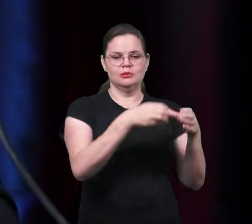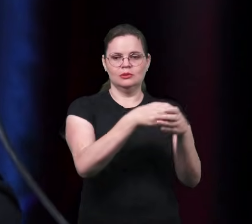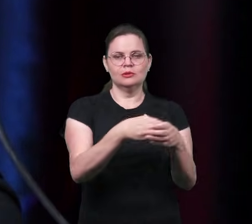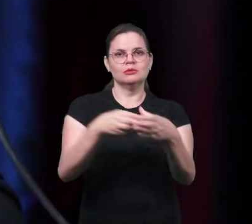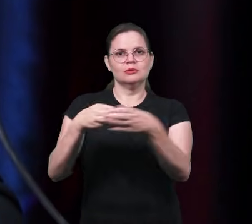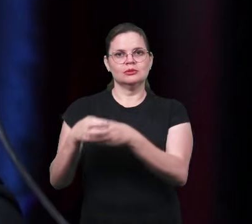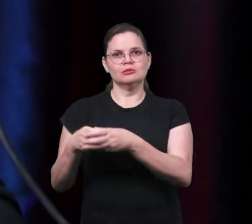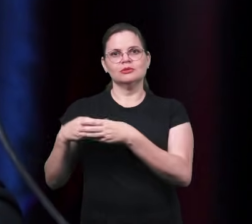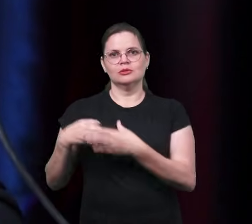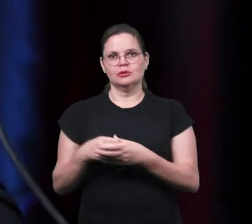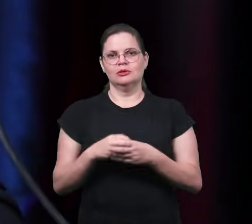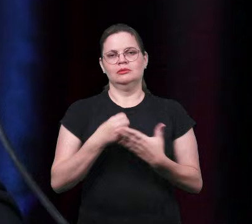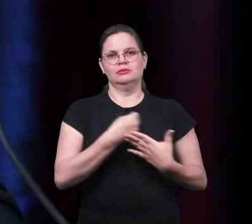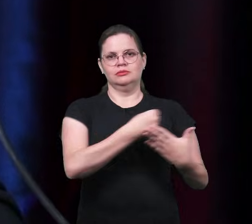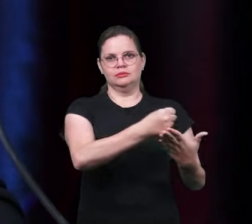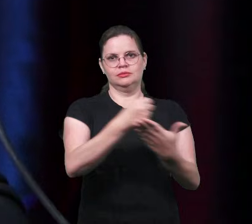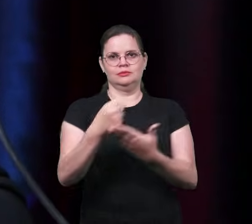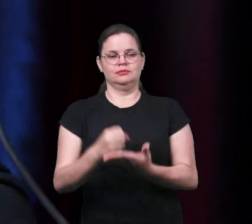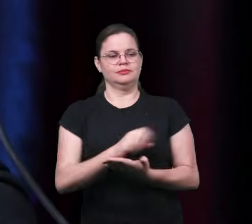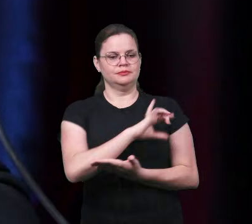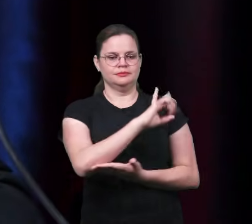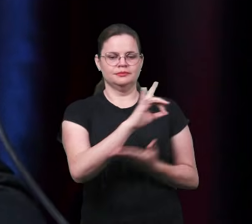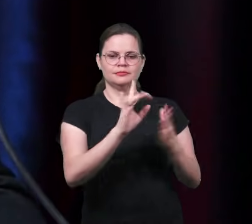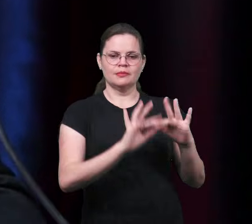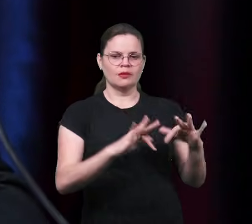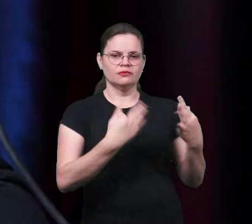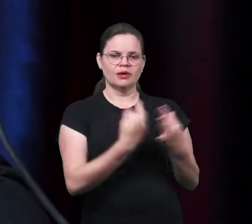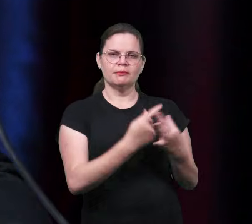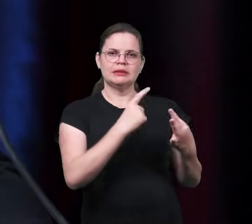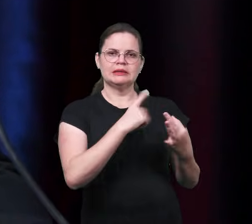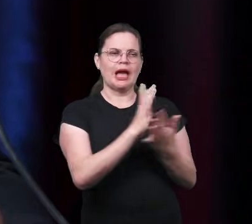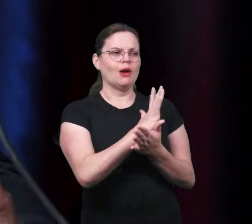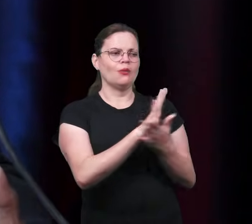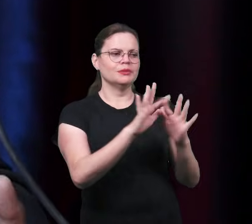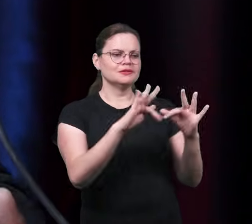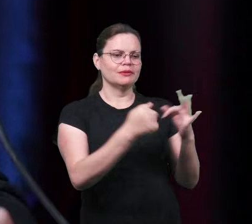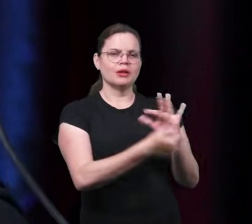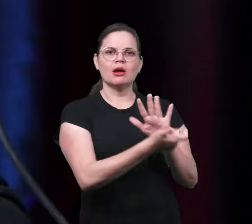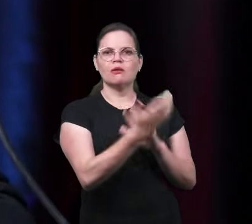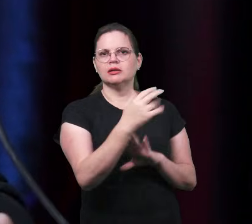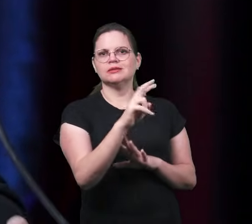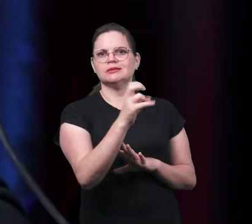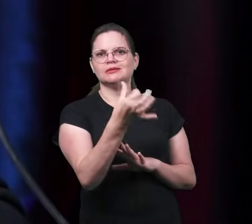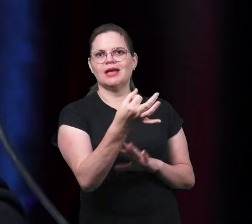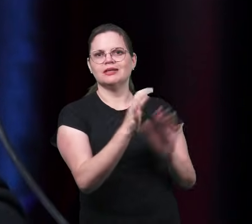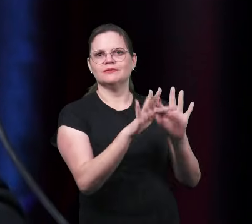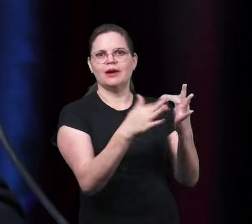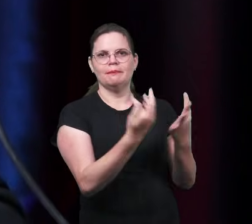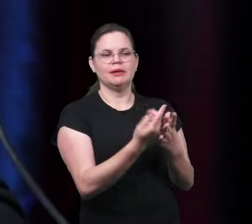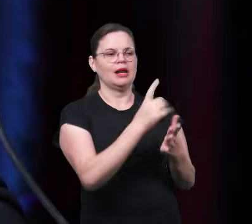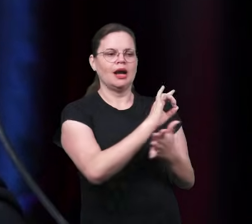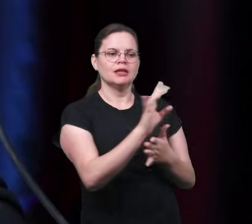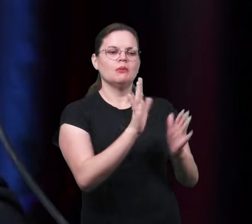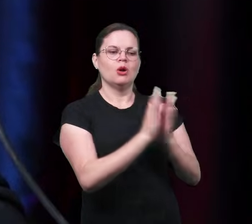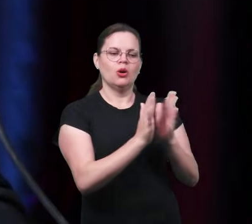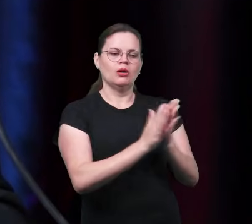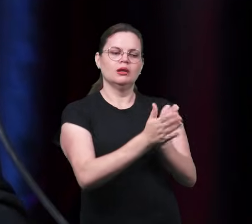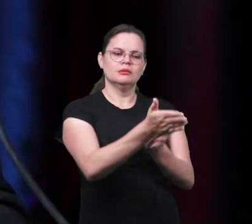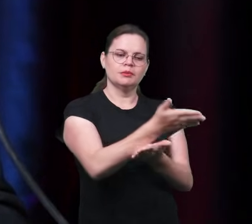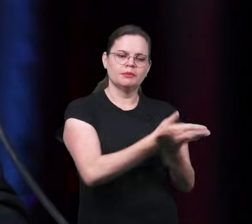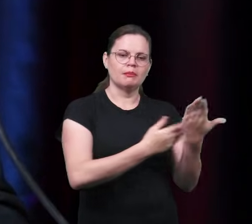reunidas, ali onde cada um ora um pelo outro, né? As necessidades são apresentadas em